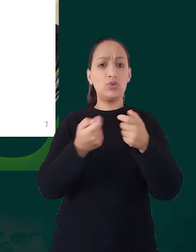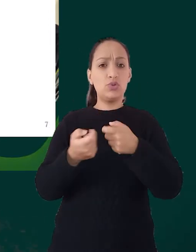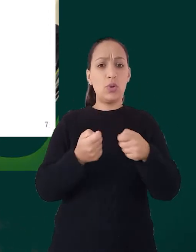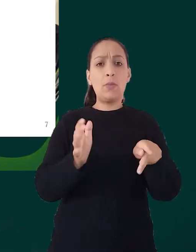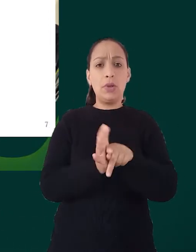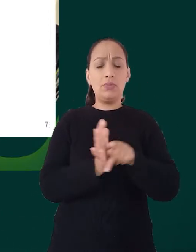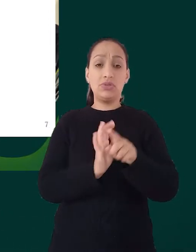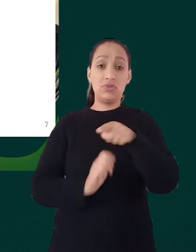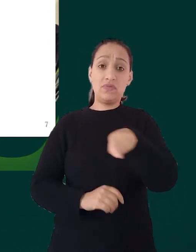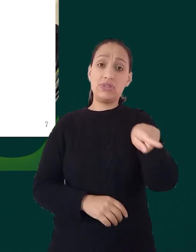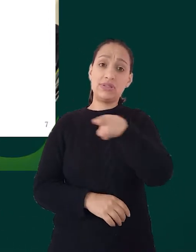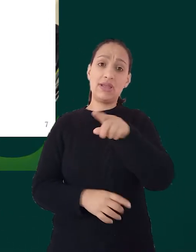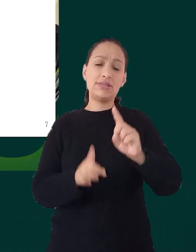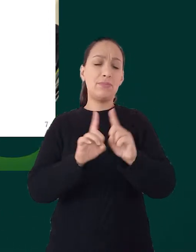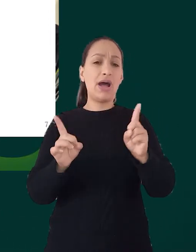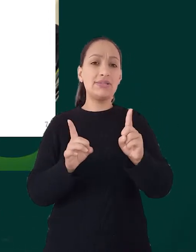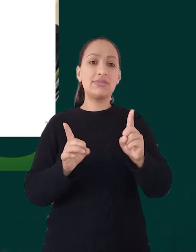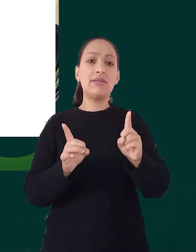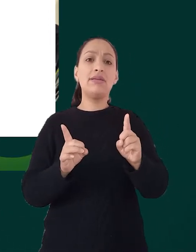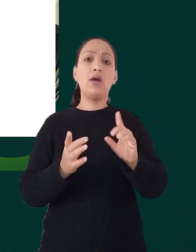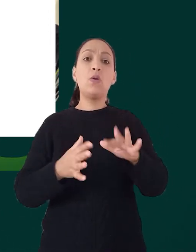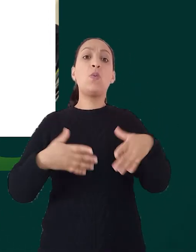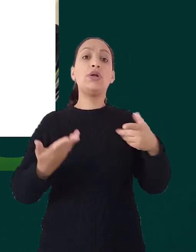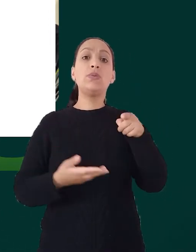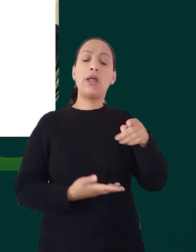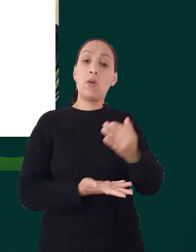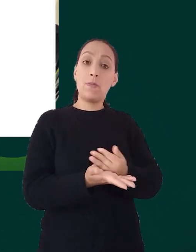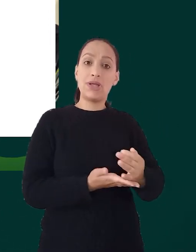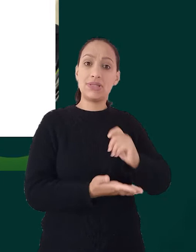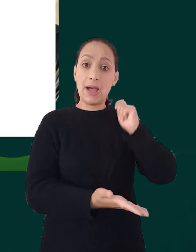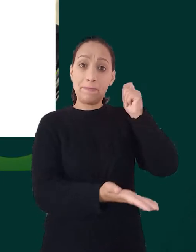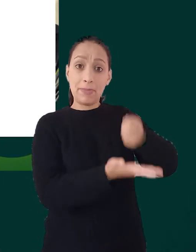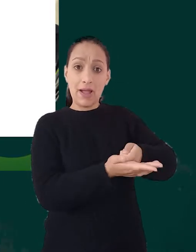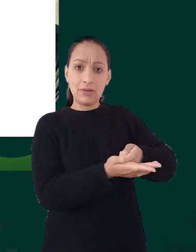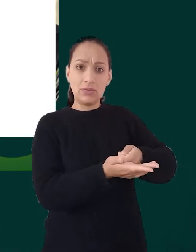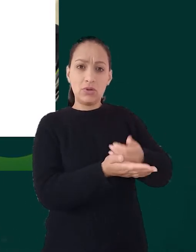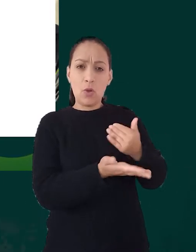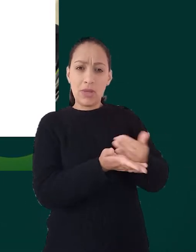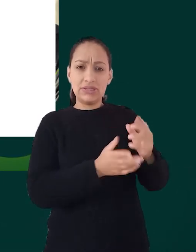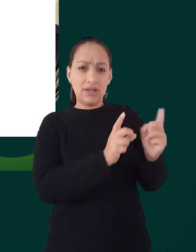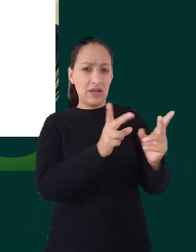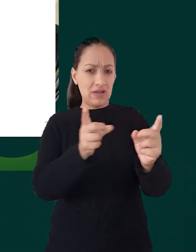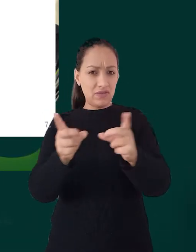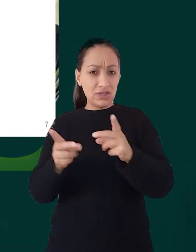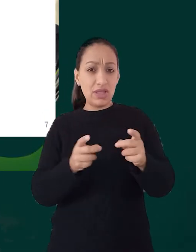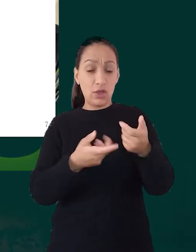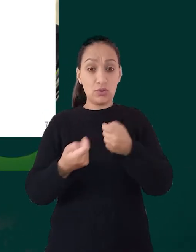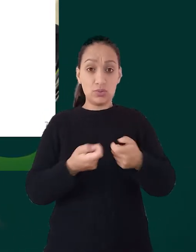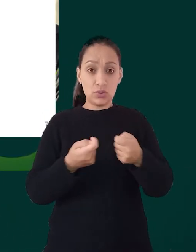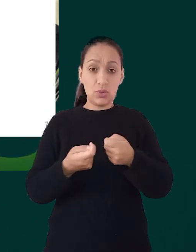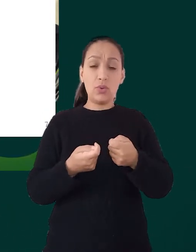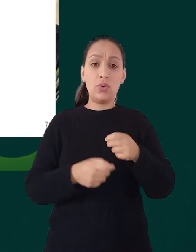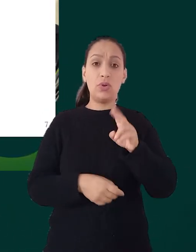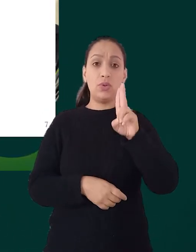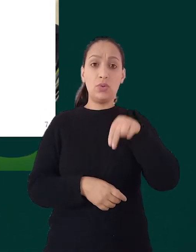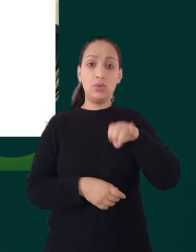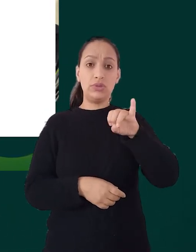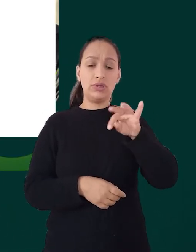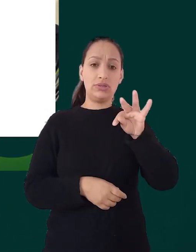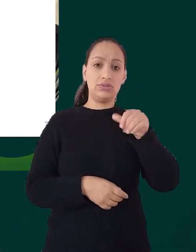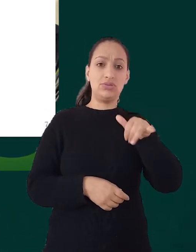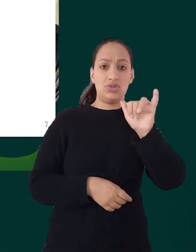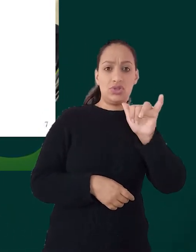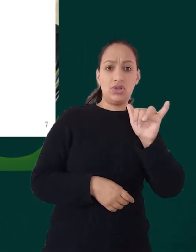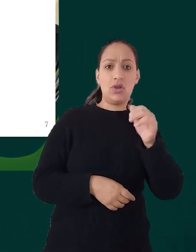do momento que esse jogo de vocês ele se torna pago, que vocês começam a vender ele, tanto a Unity quanto a Unreal, tem